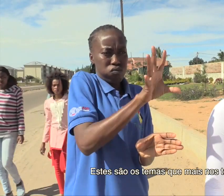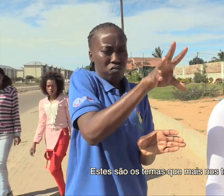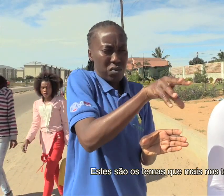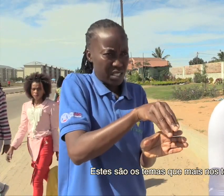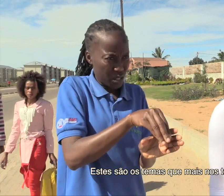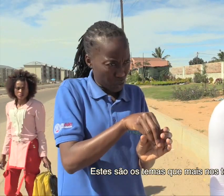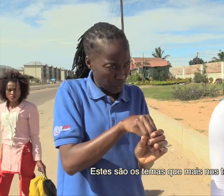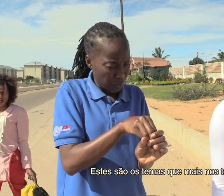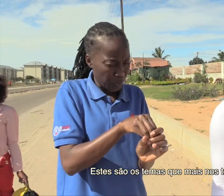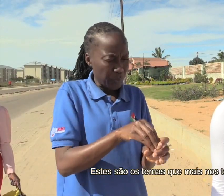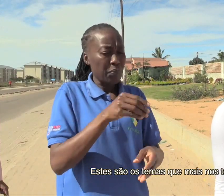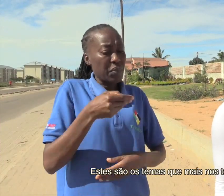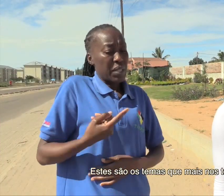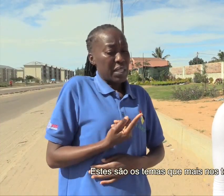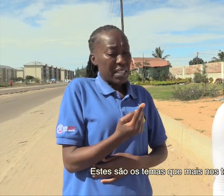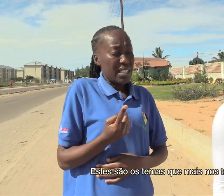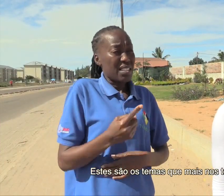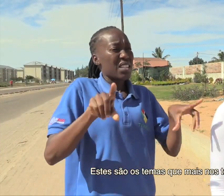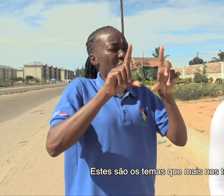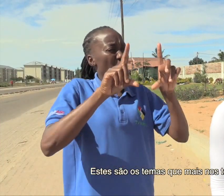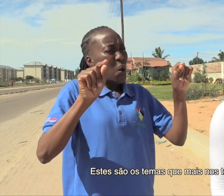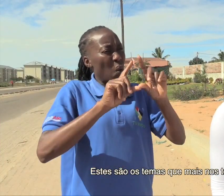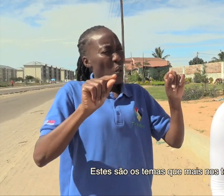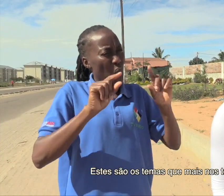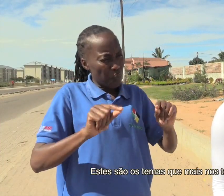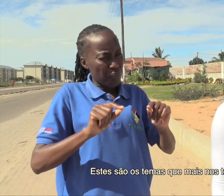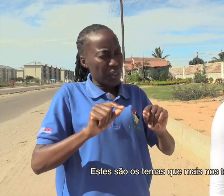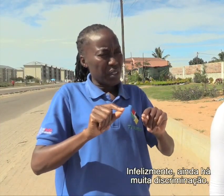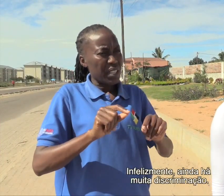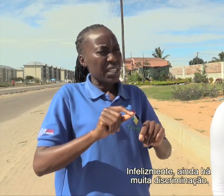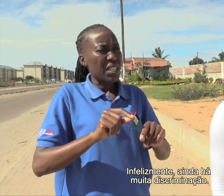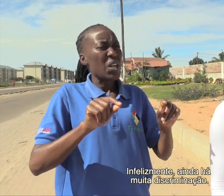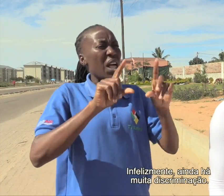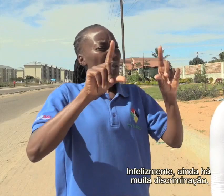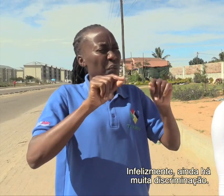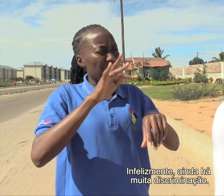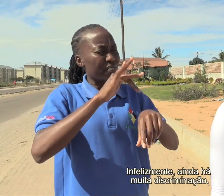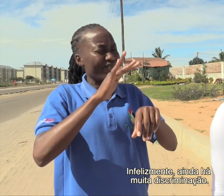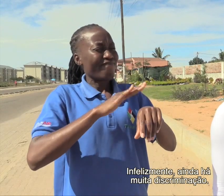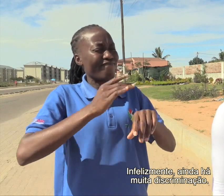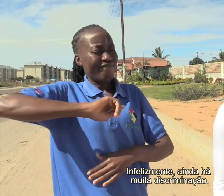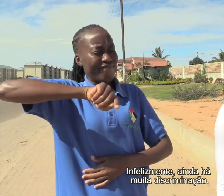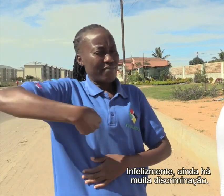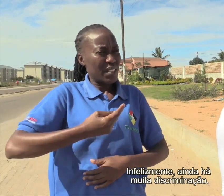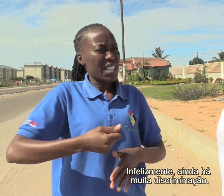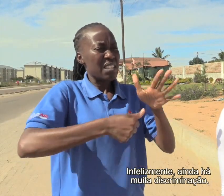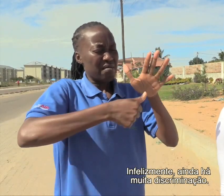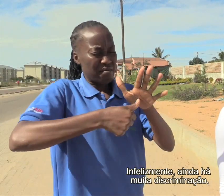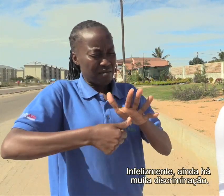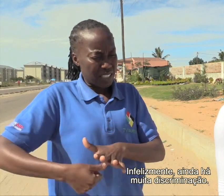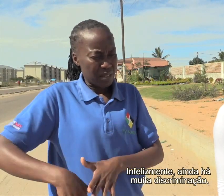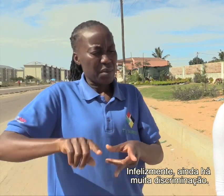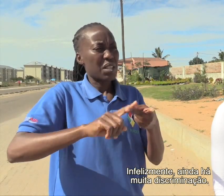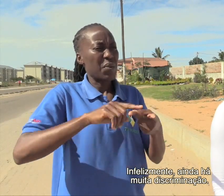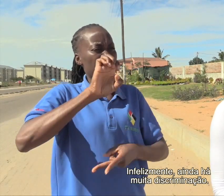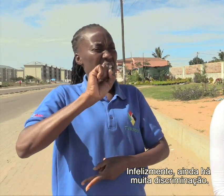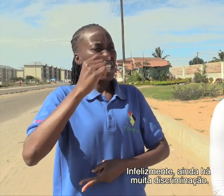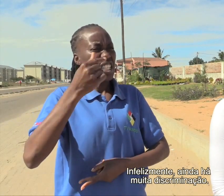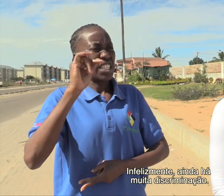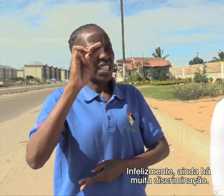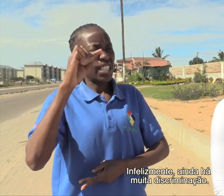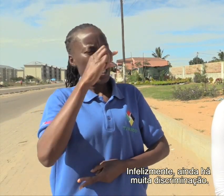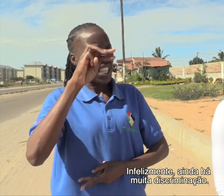estes são os temas que mais nos tocam. O estigma e discriminação também, porque,